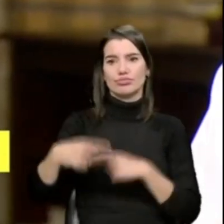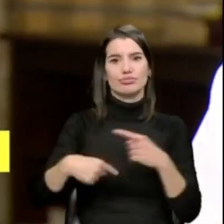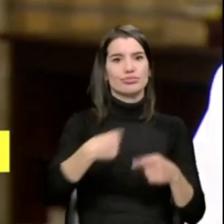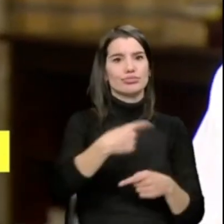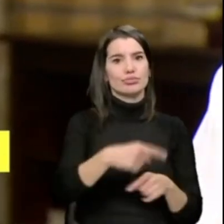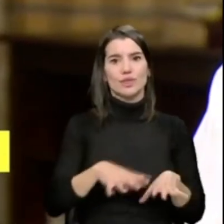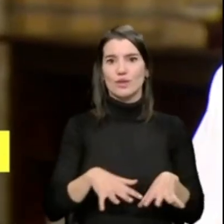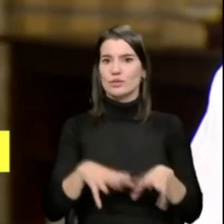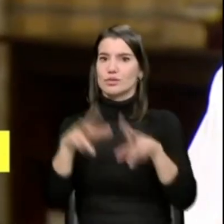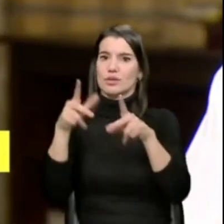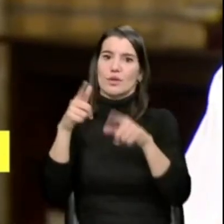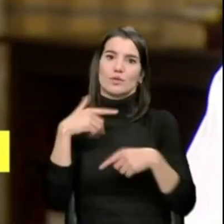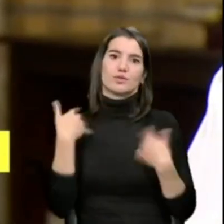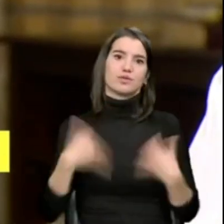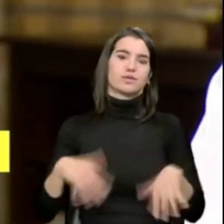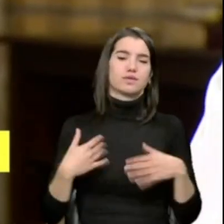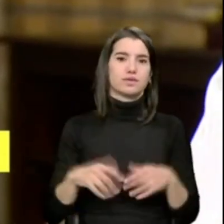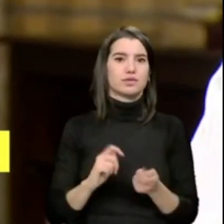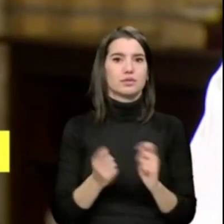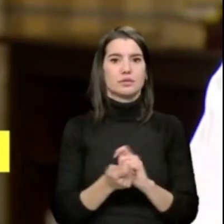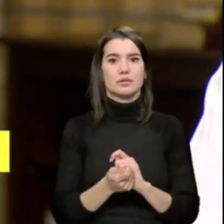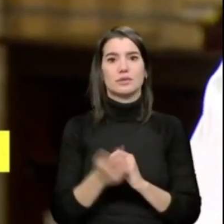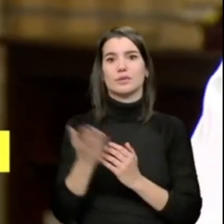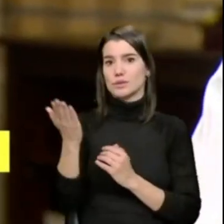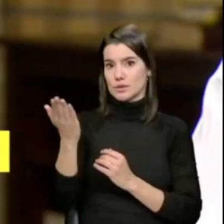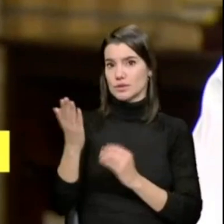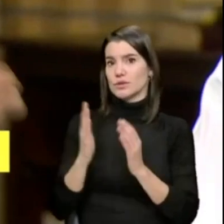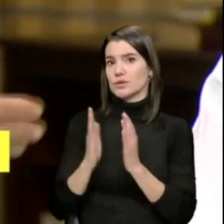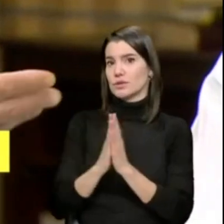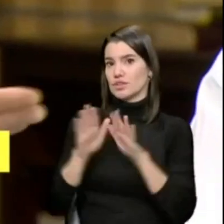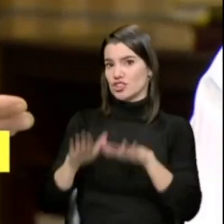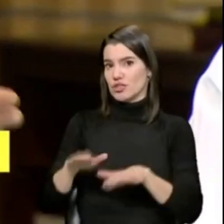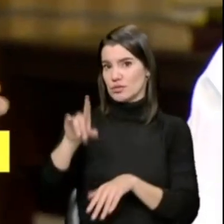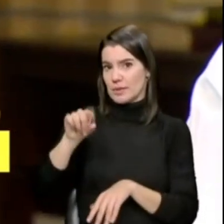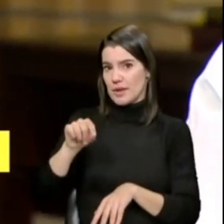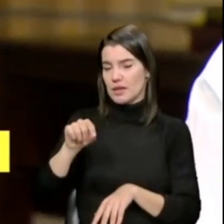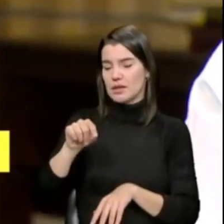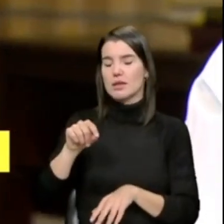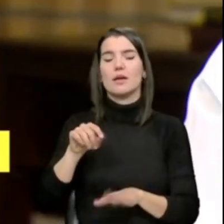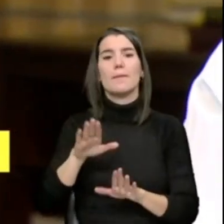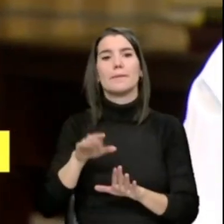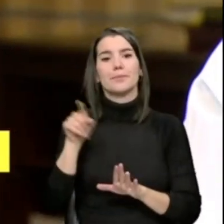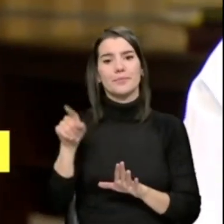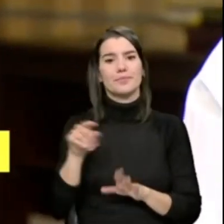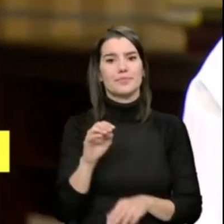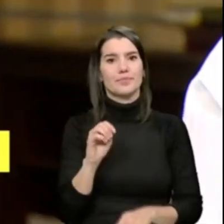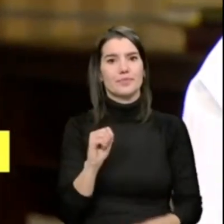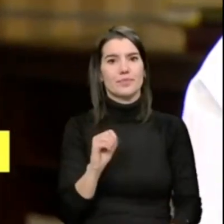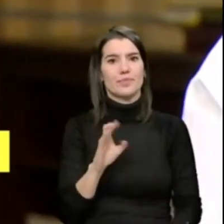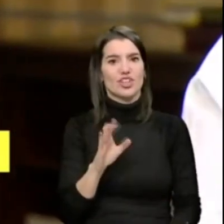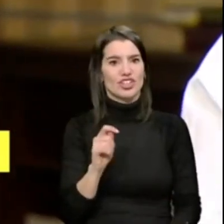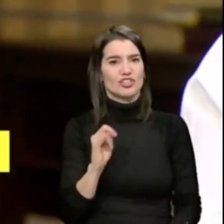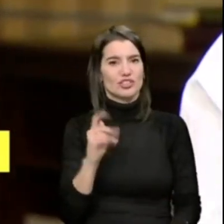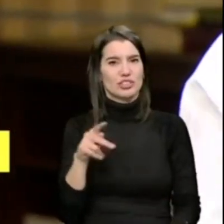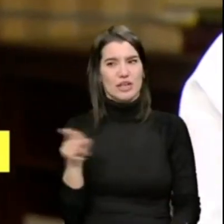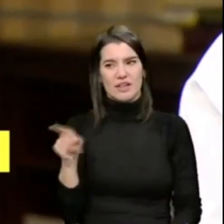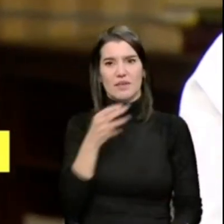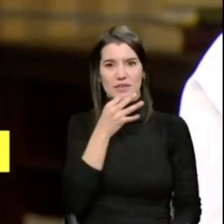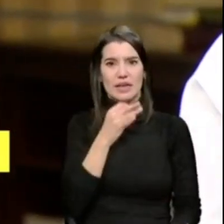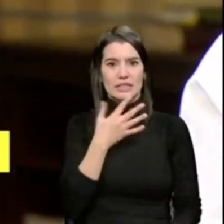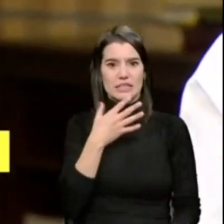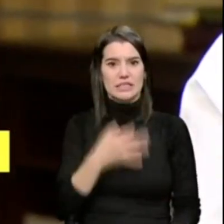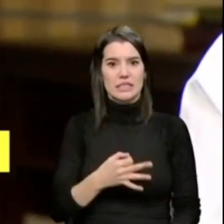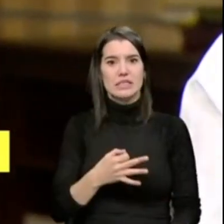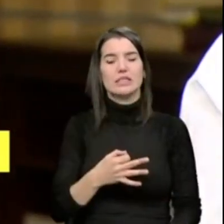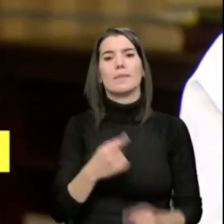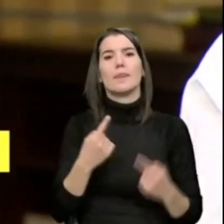evolução enorme. Com o Islão também, mas o Islão, como o Sheikh vai com certeza falar, o facto de haver Sheikh,